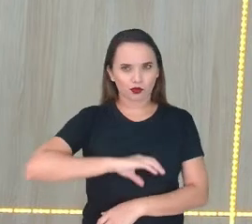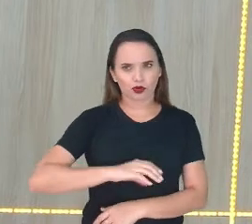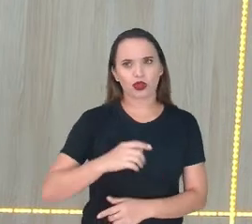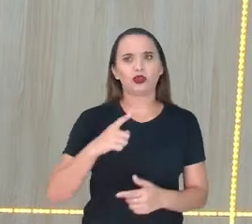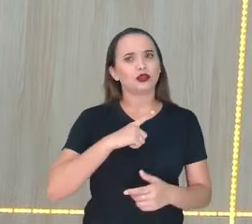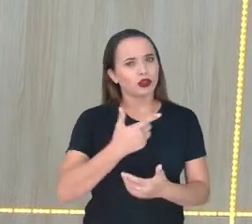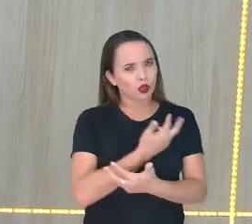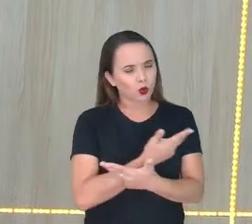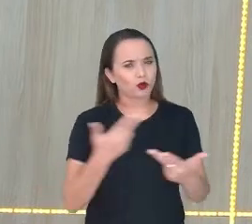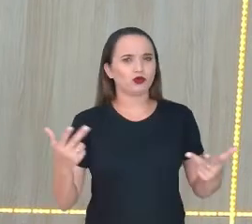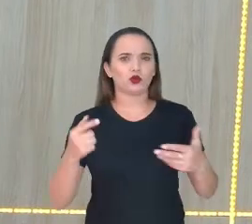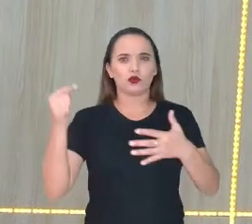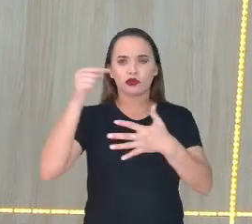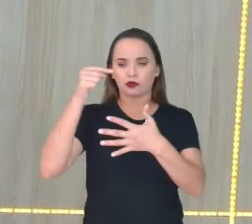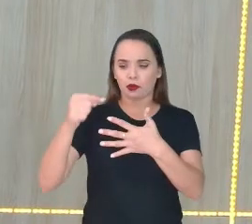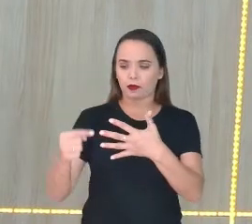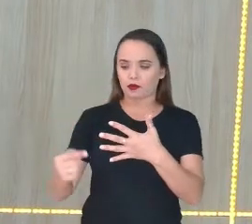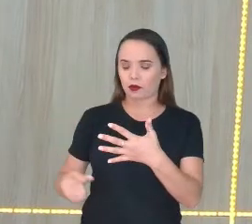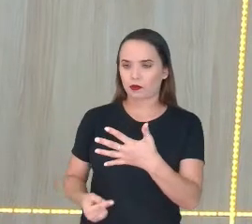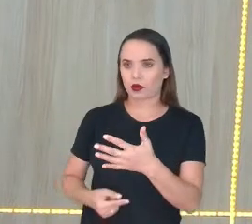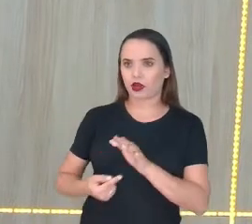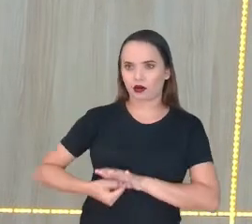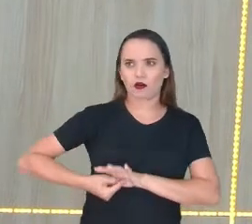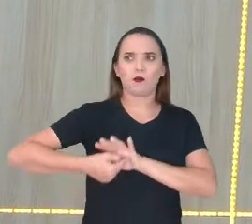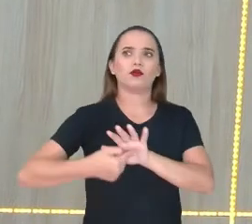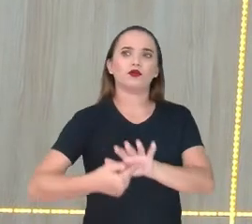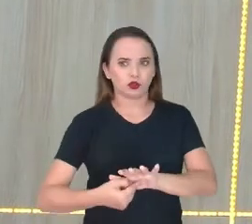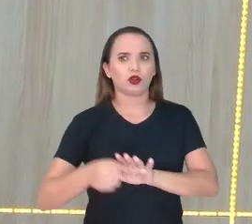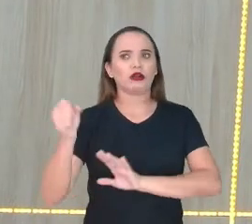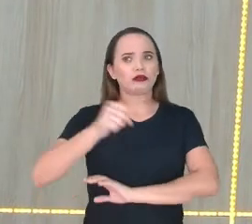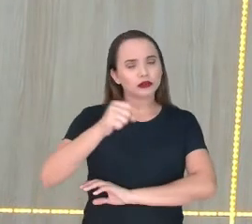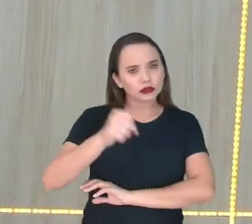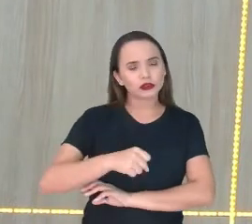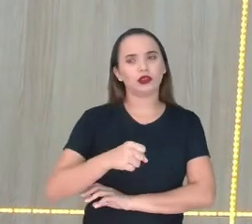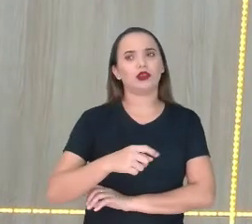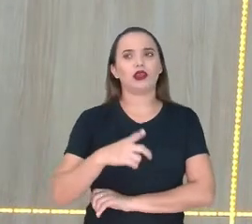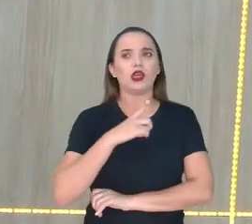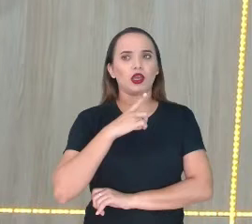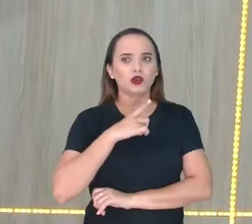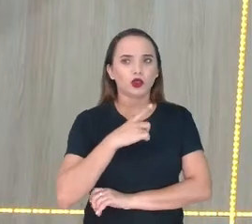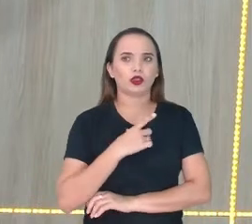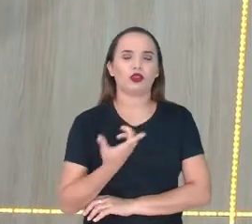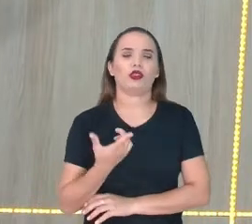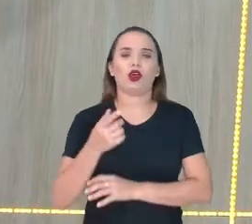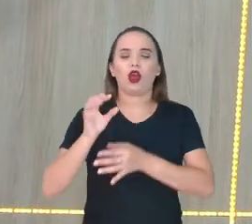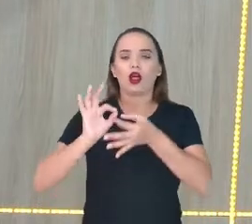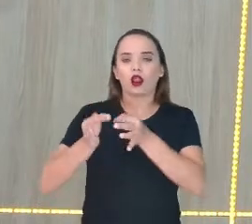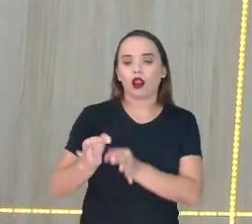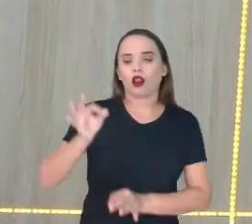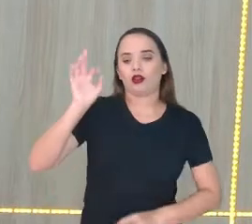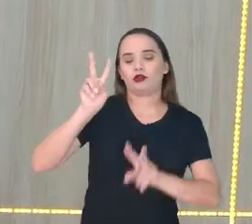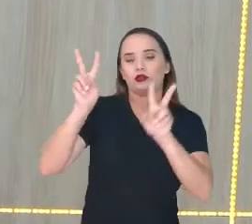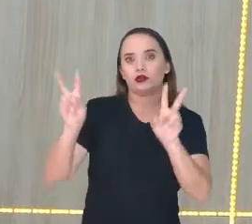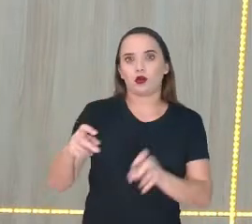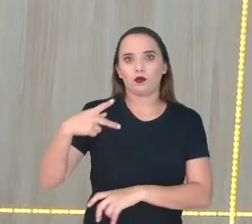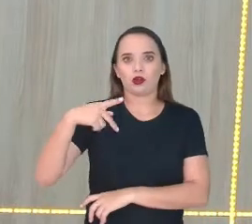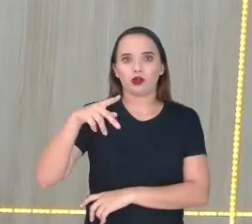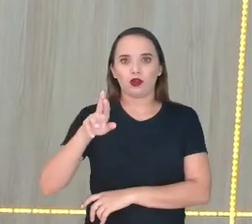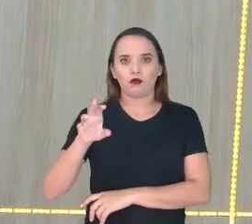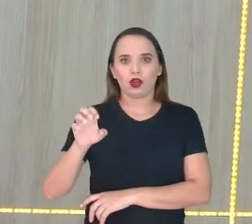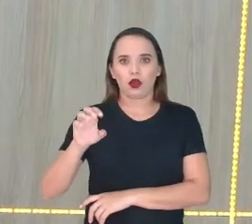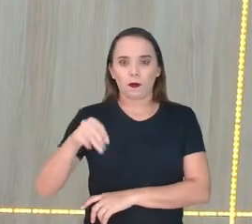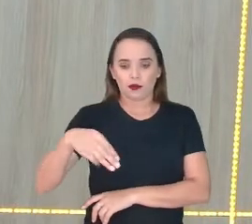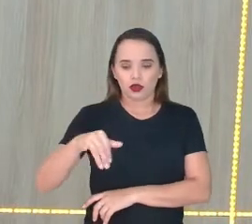indicadores, alguns elementos que indicam, que mostram que a gente está falando sobre premissas, ou seja,